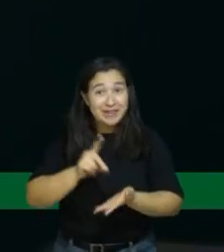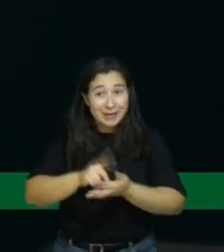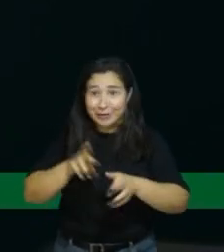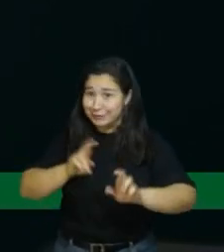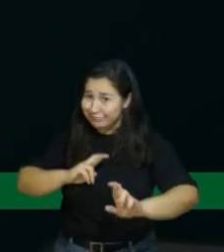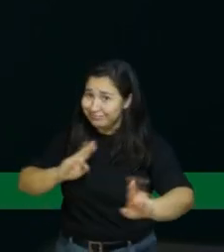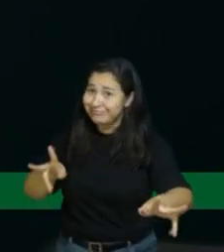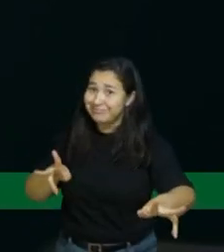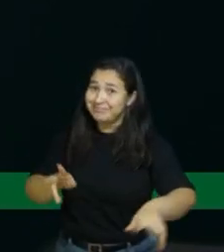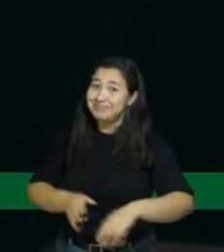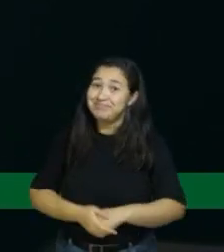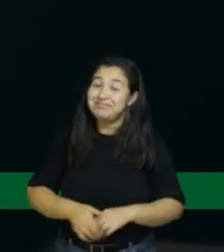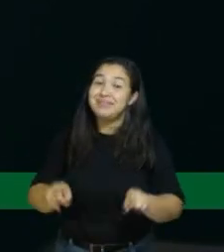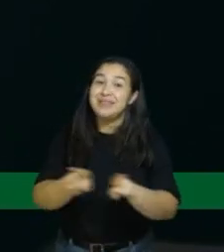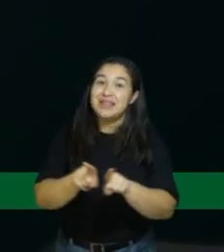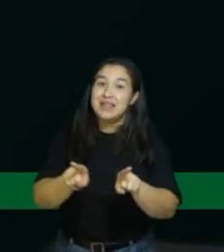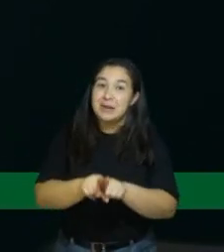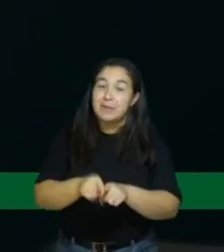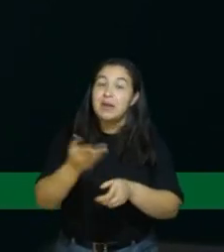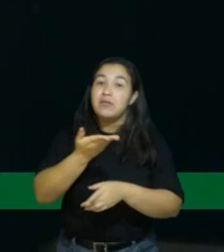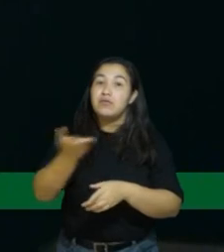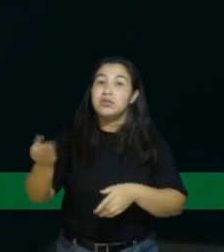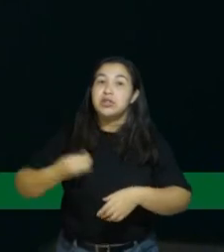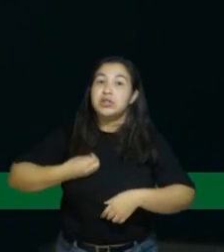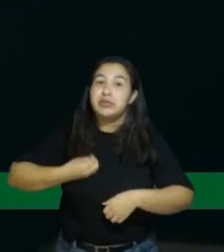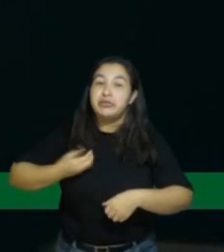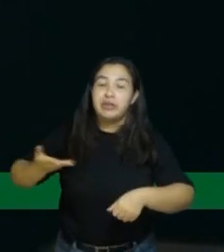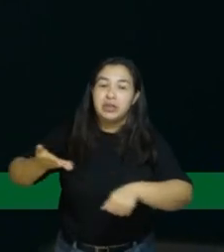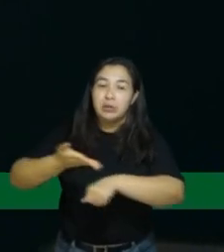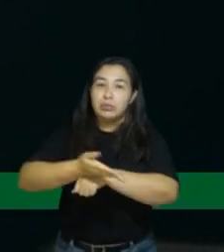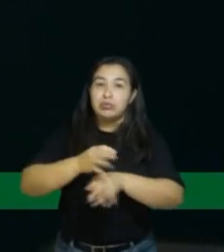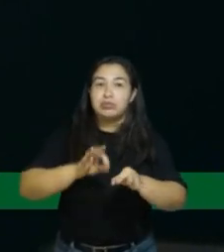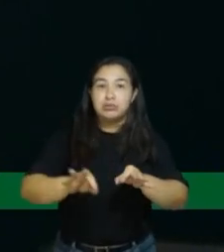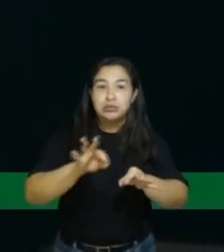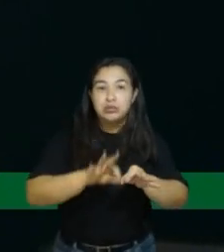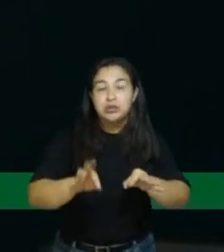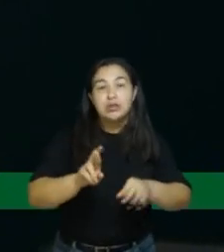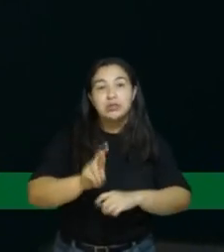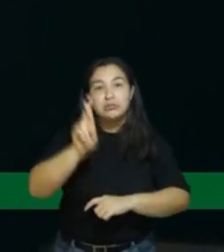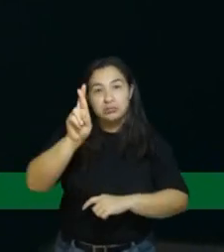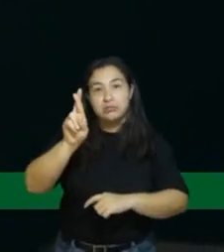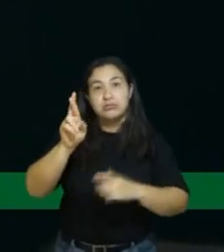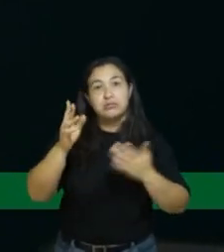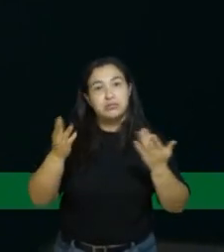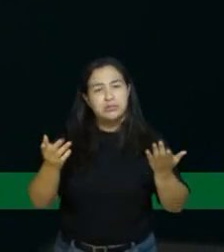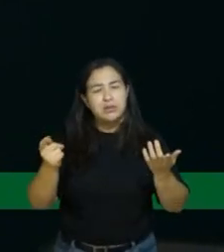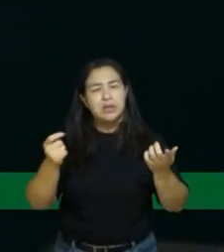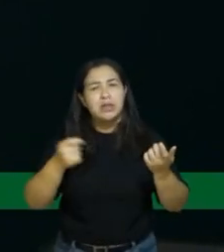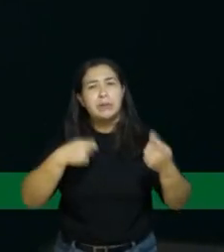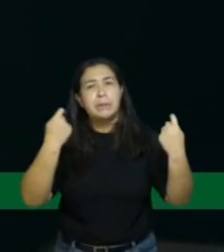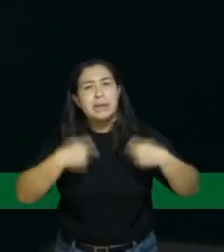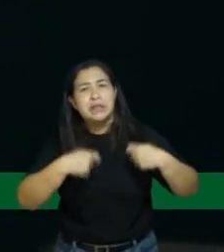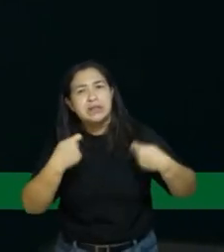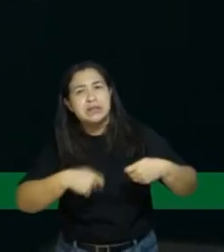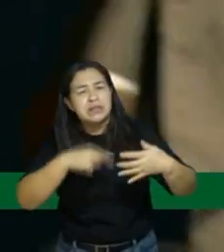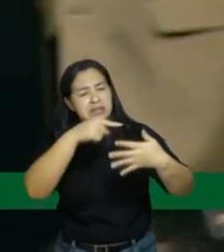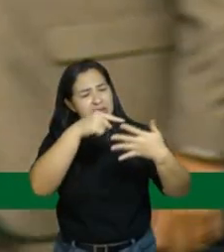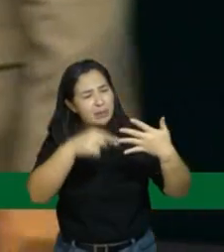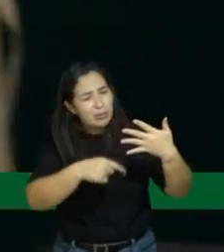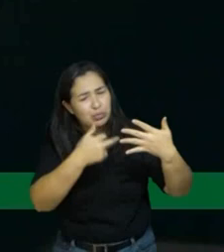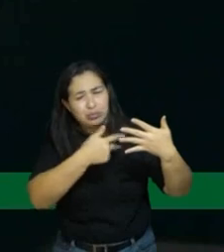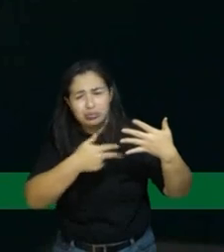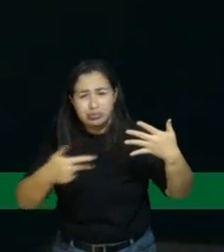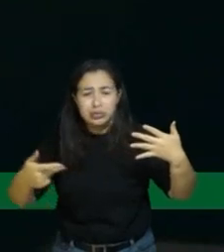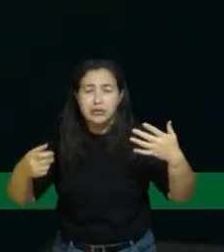Quero Agradecer aqui as entidades que estiveram presente aqui nessa tarde falando da suas demandas dos seus projetos